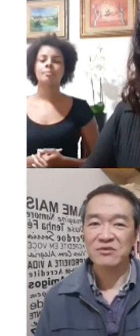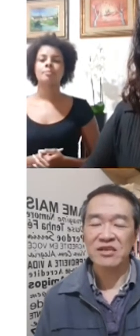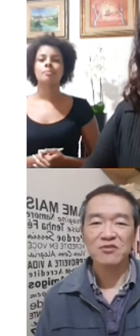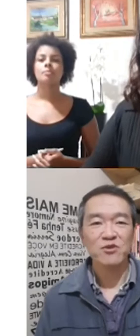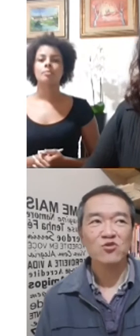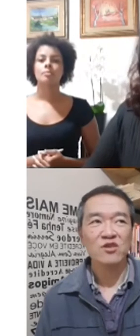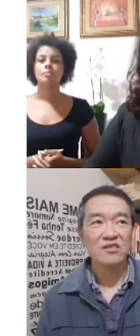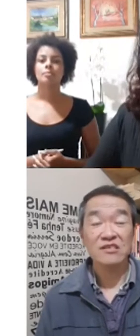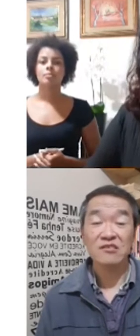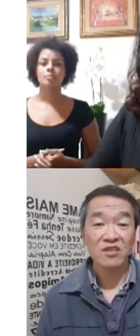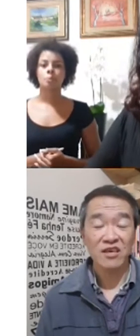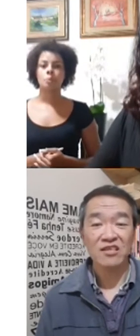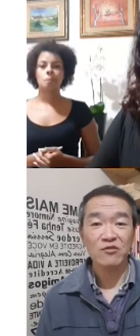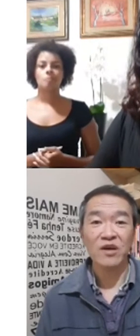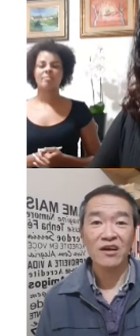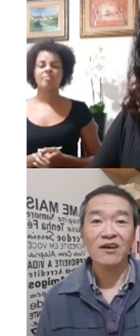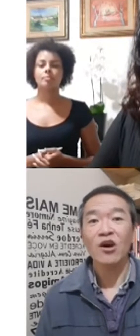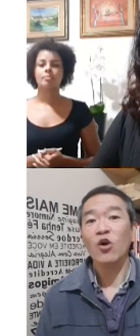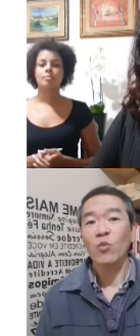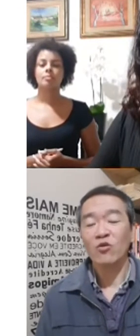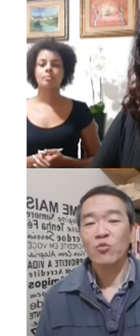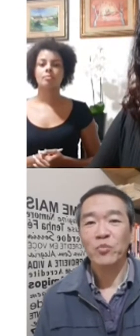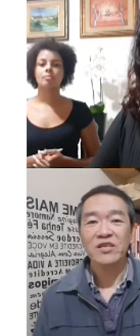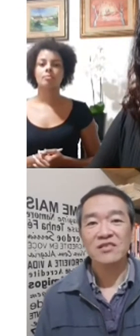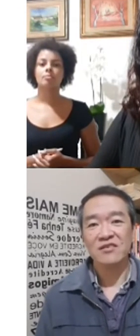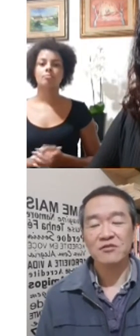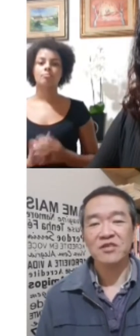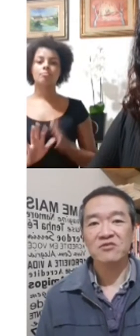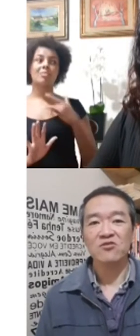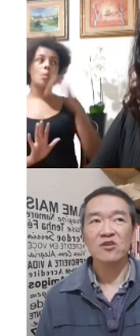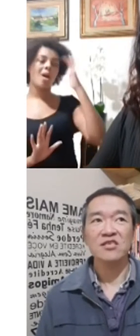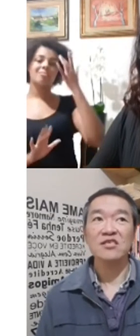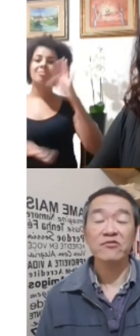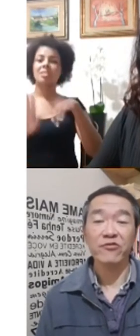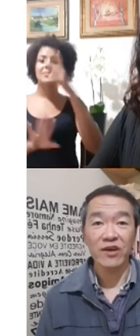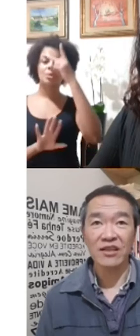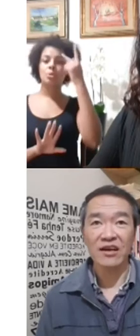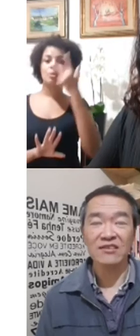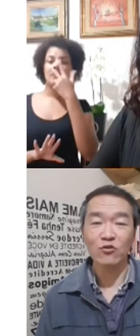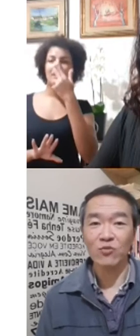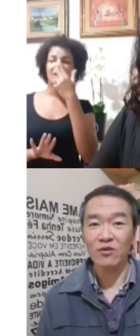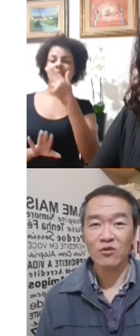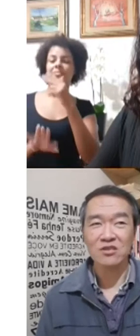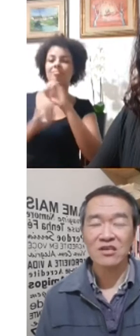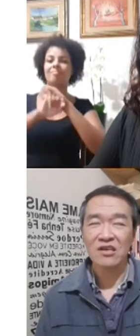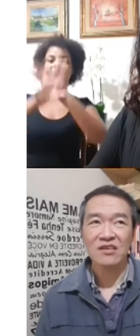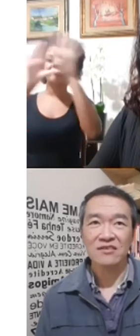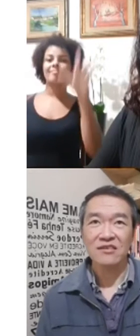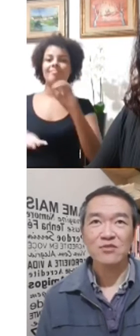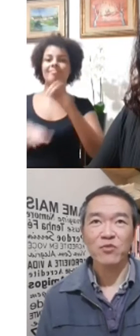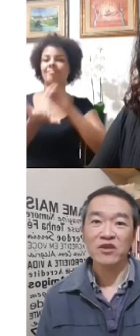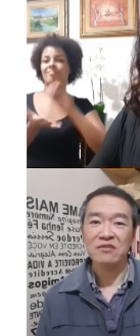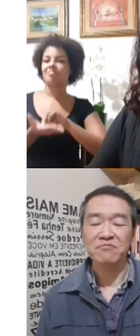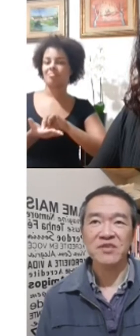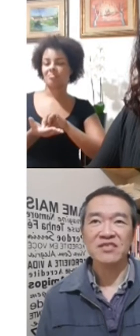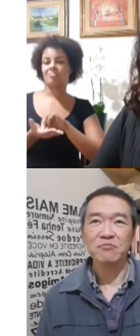Acho que as pessoas às vezes não têm, né, uma compreensão, né? Só a gente falar de alguma coisa, às vezes